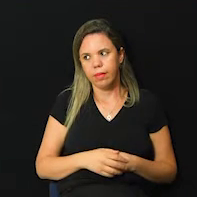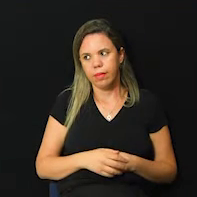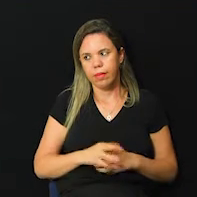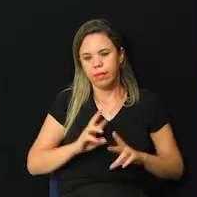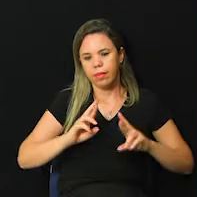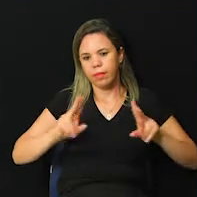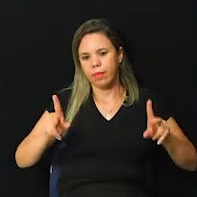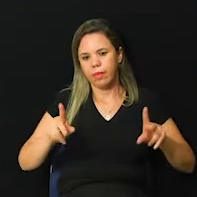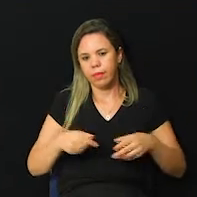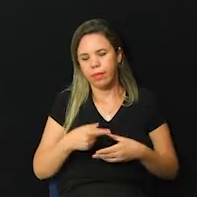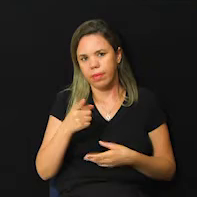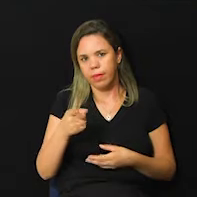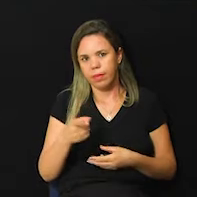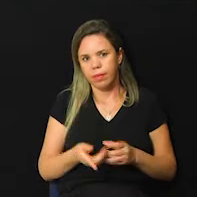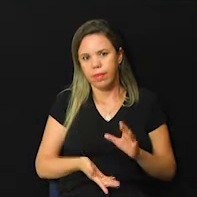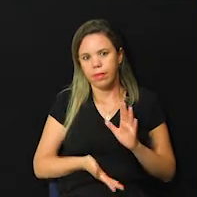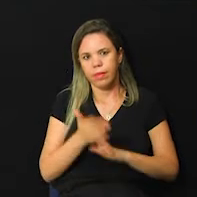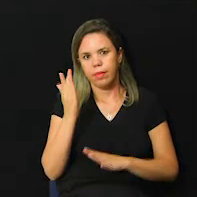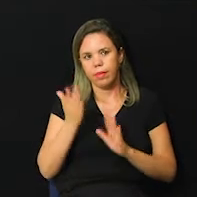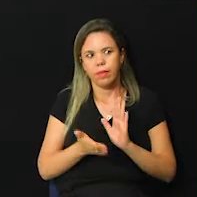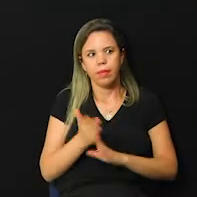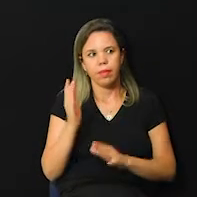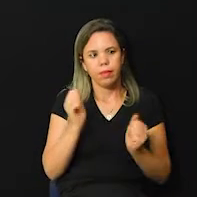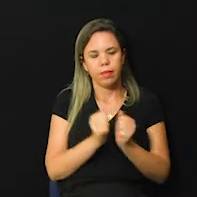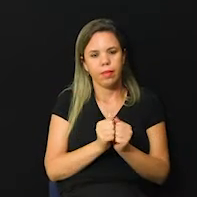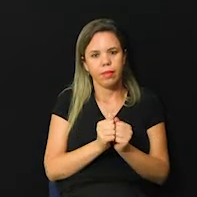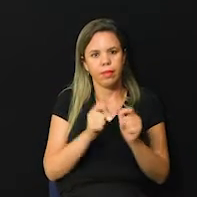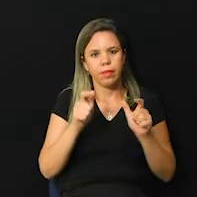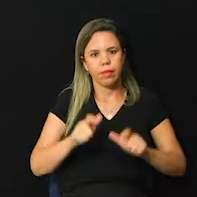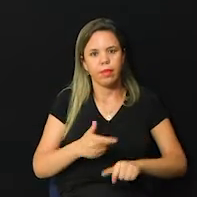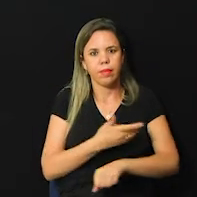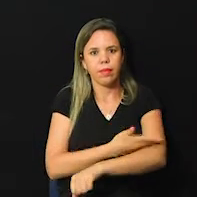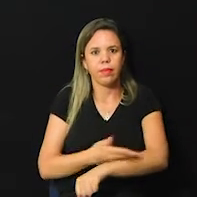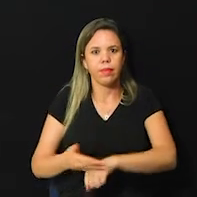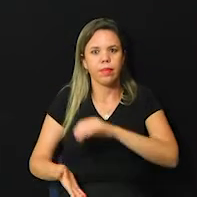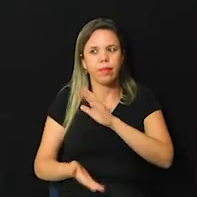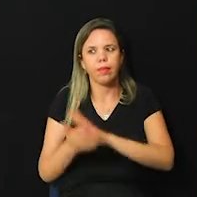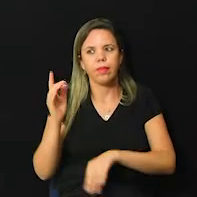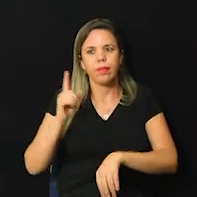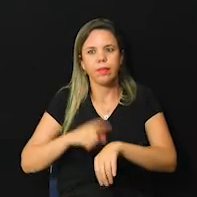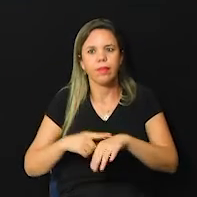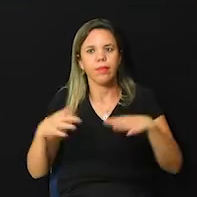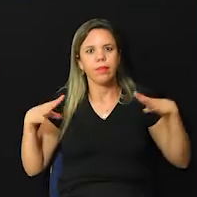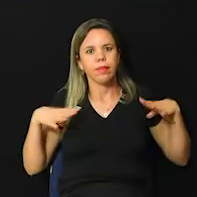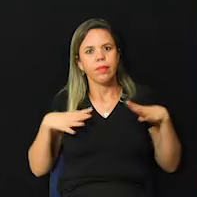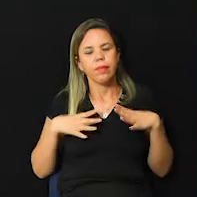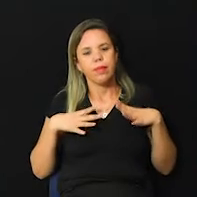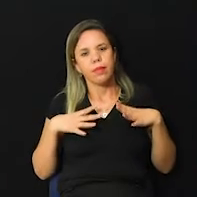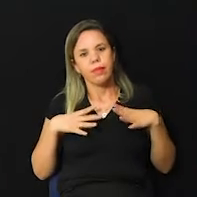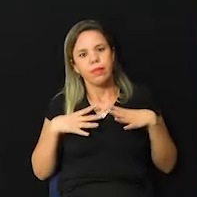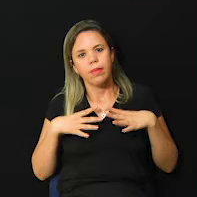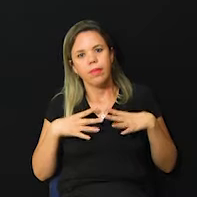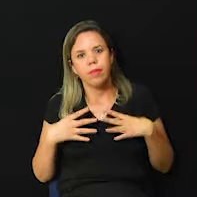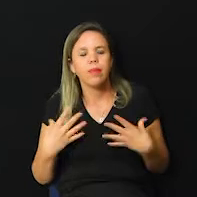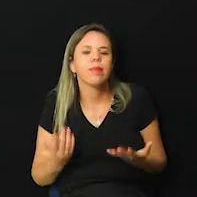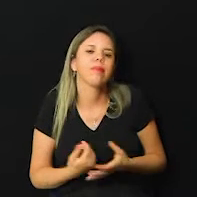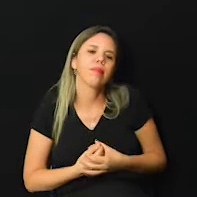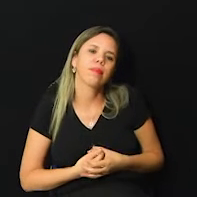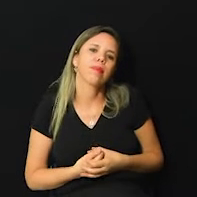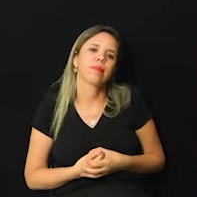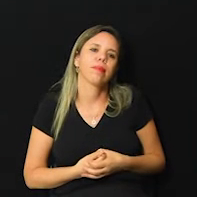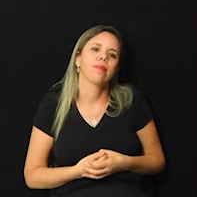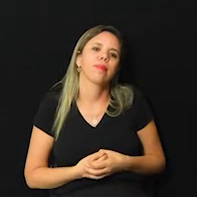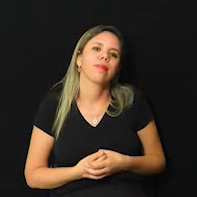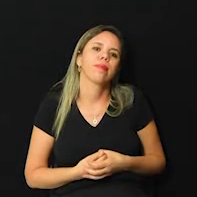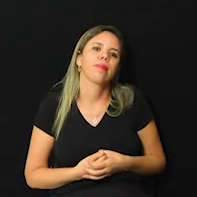para mim foi totalmente diferente aí vocês saem juntos aí o olho vocês costumam sair nos momentos de folga e Gabrielle